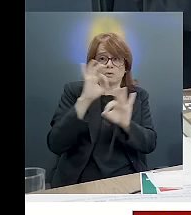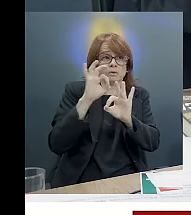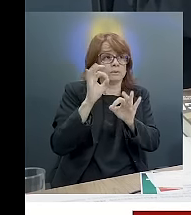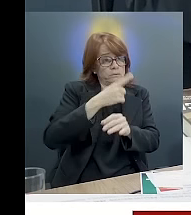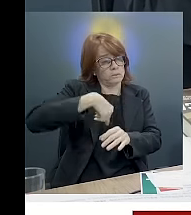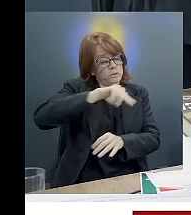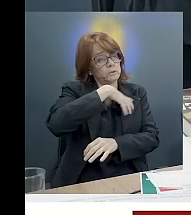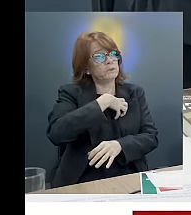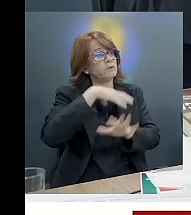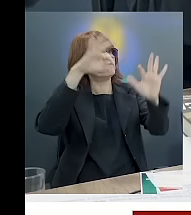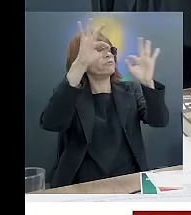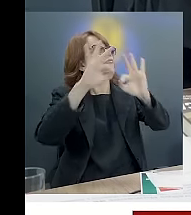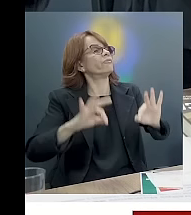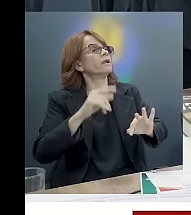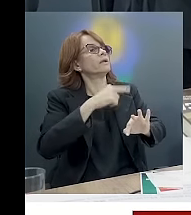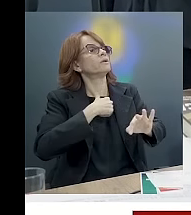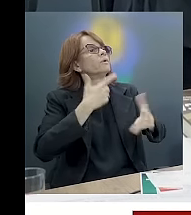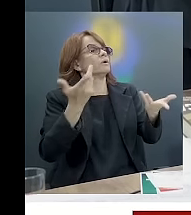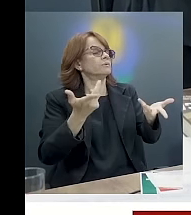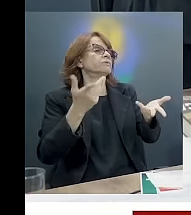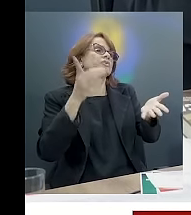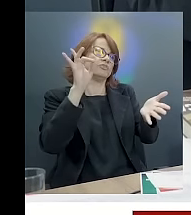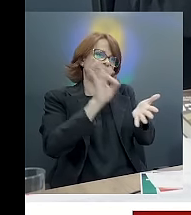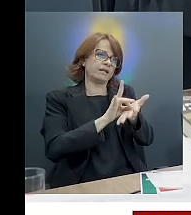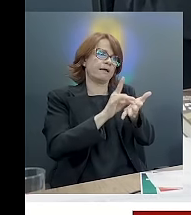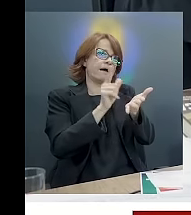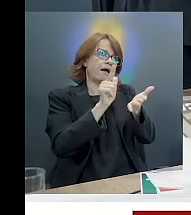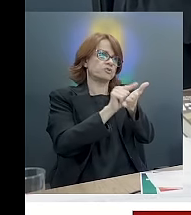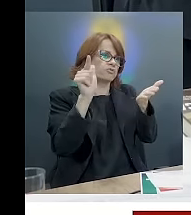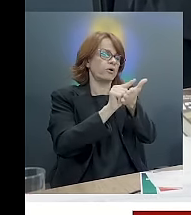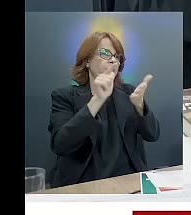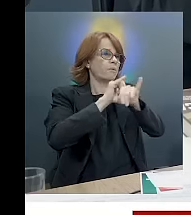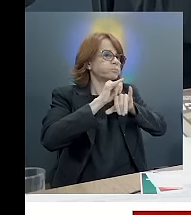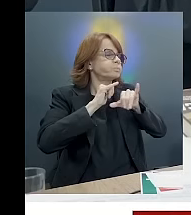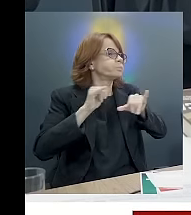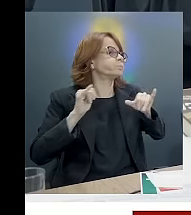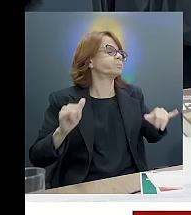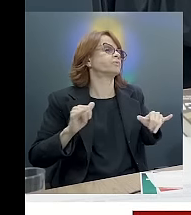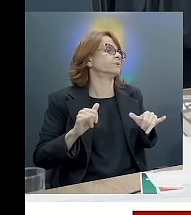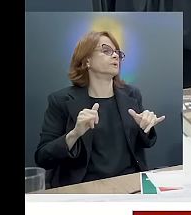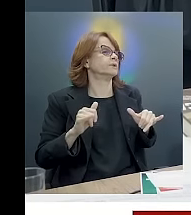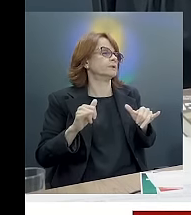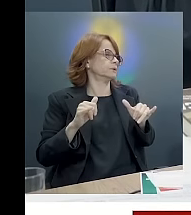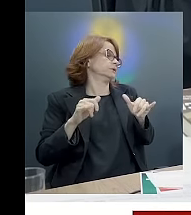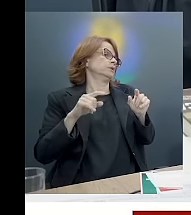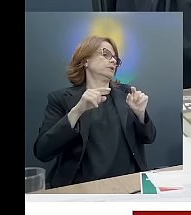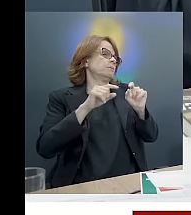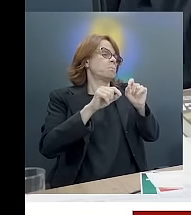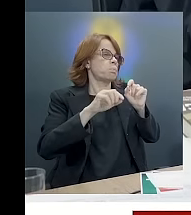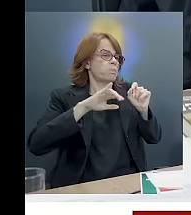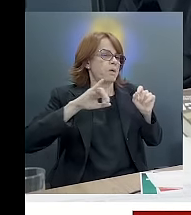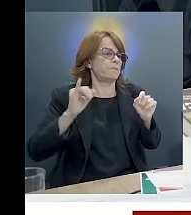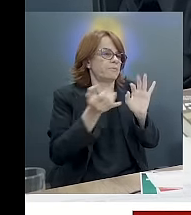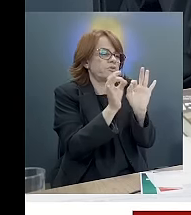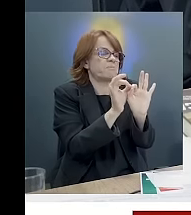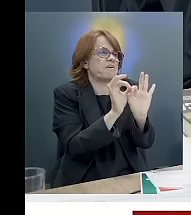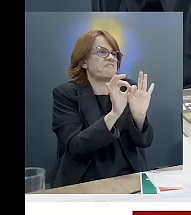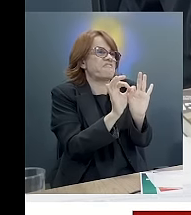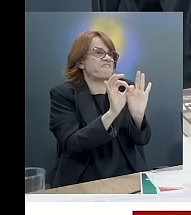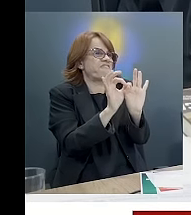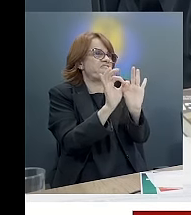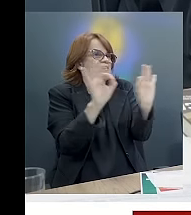feliz com essa imprensa quando ela realmente não se aproveita de uma de uma frase né